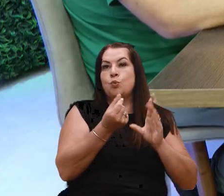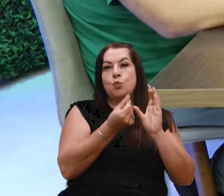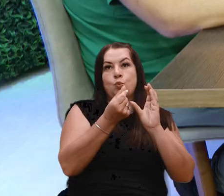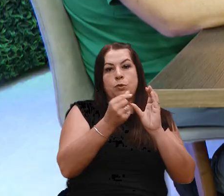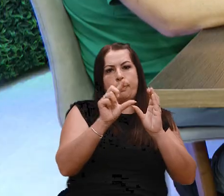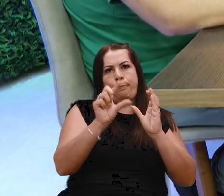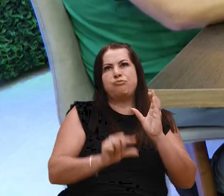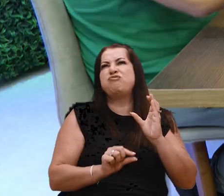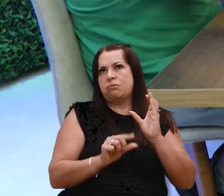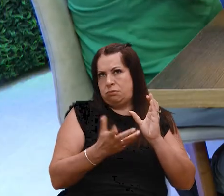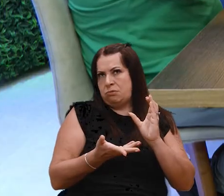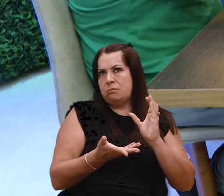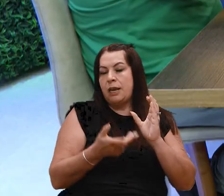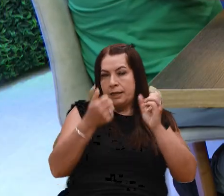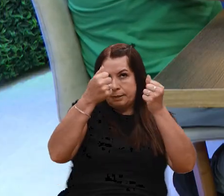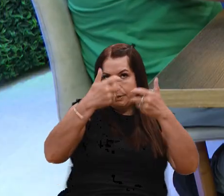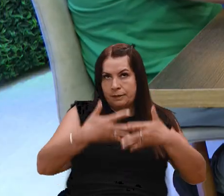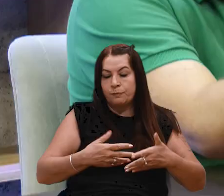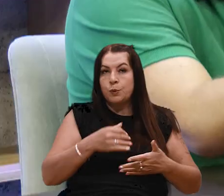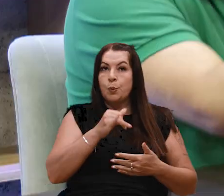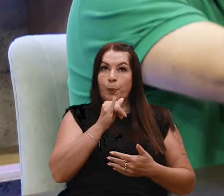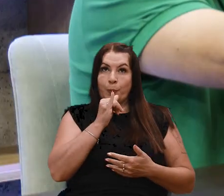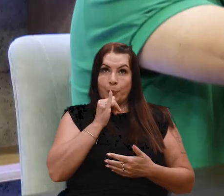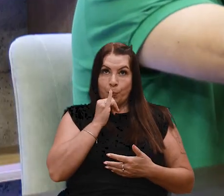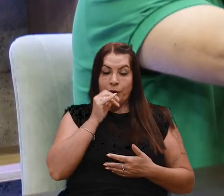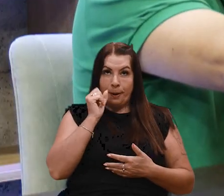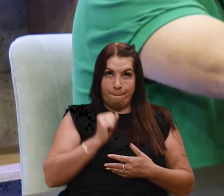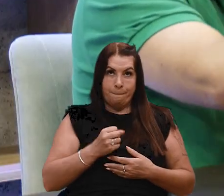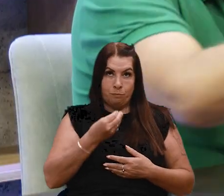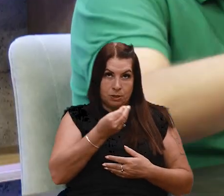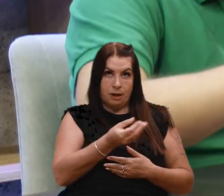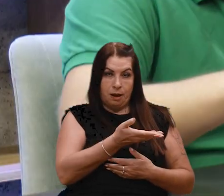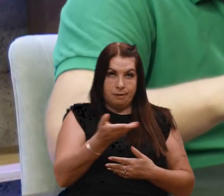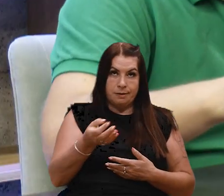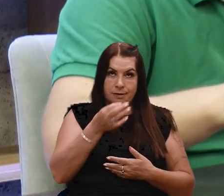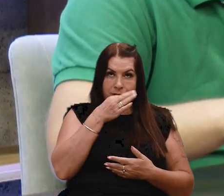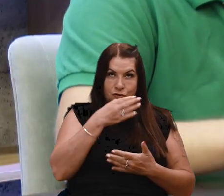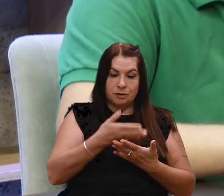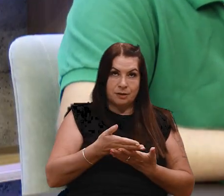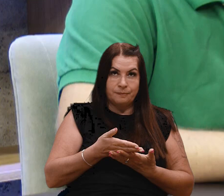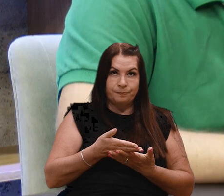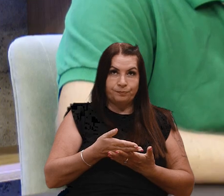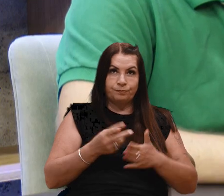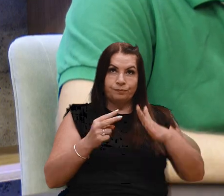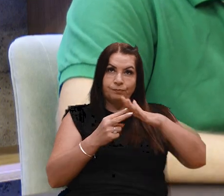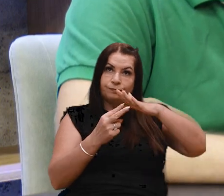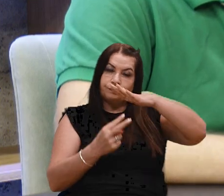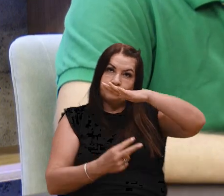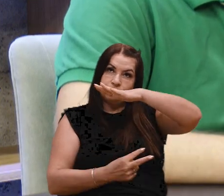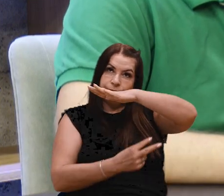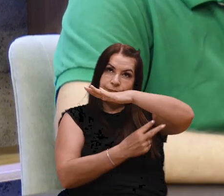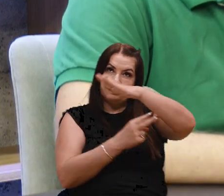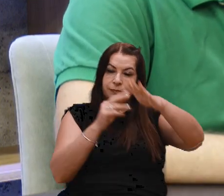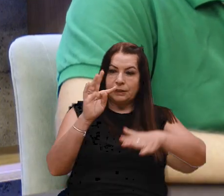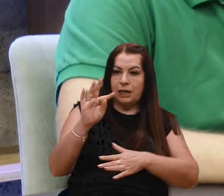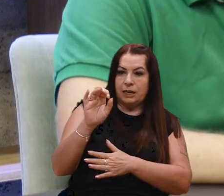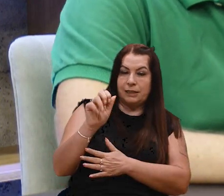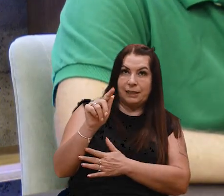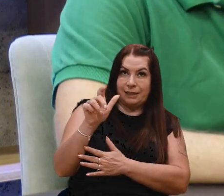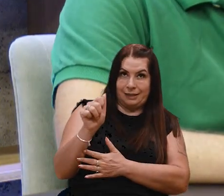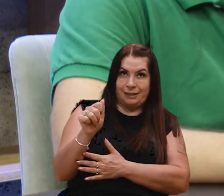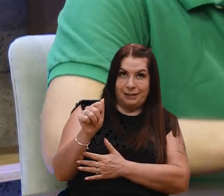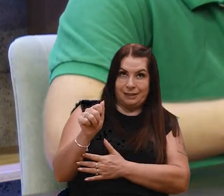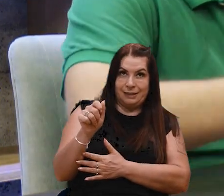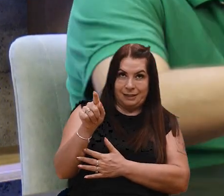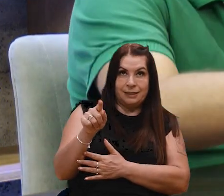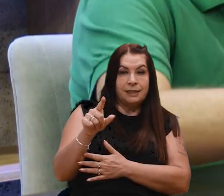menor. Então, essa é a explicação. O exemplo que a gente pode dar aqui de Caxias é a ponte ali do Tega, né? Que a gente fala que ela está